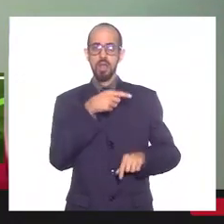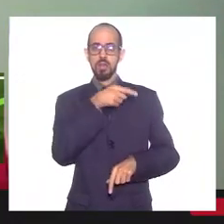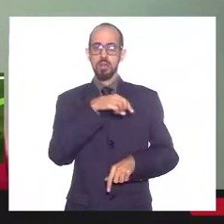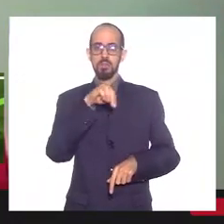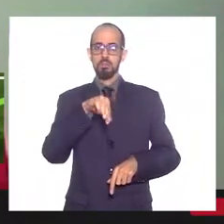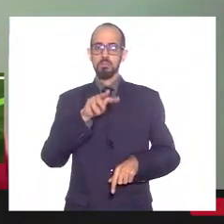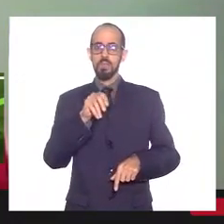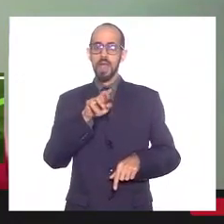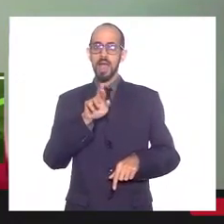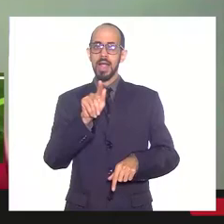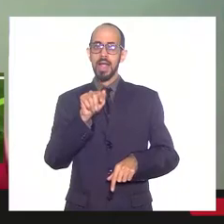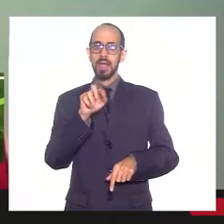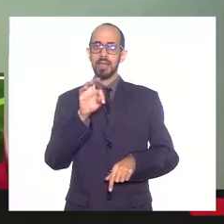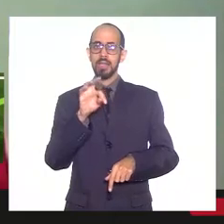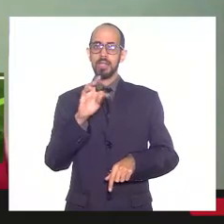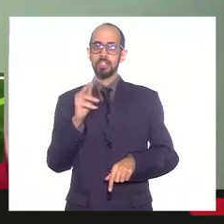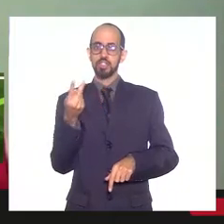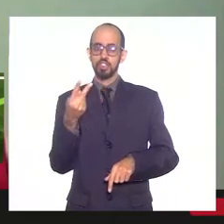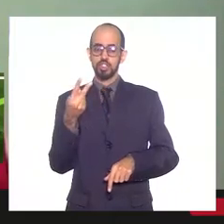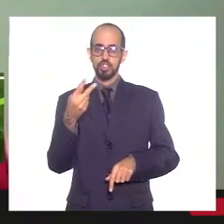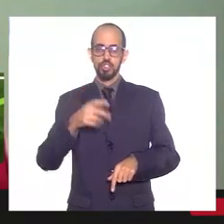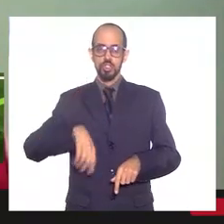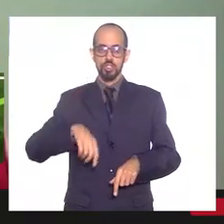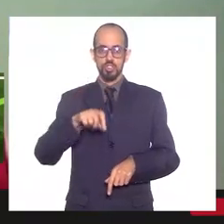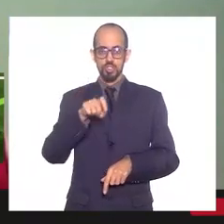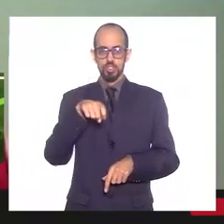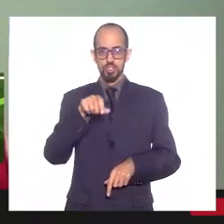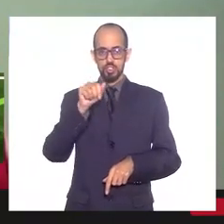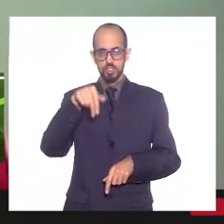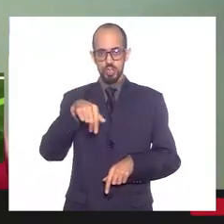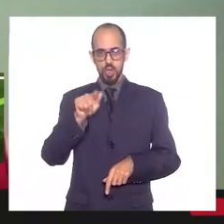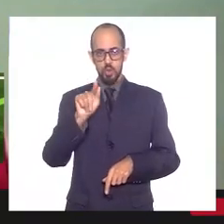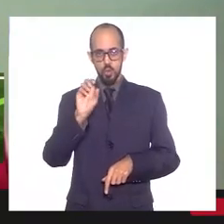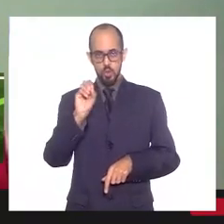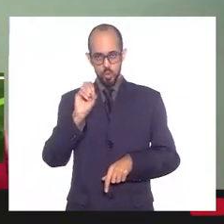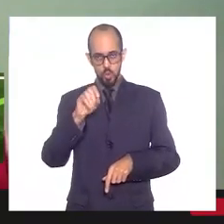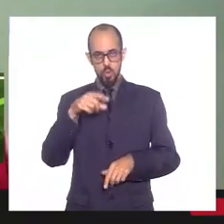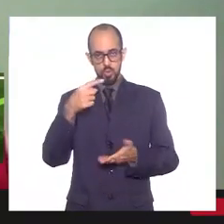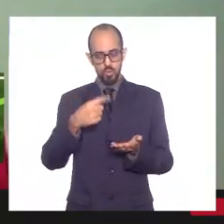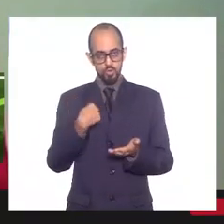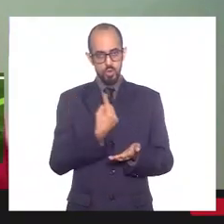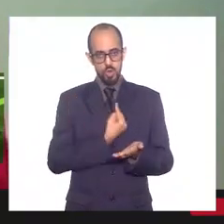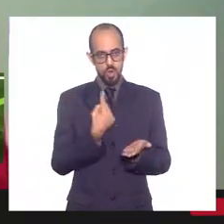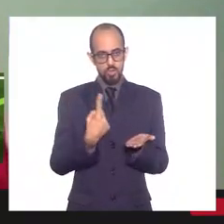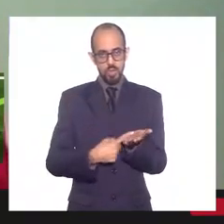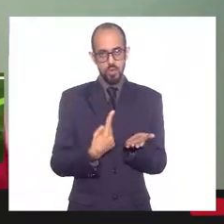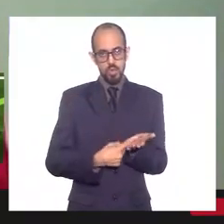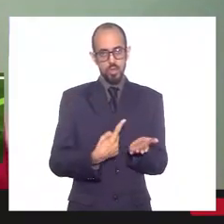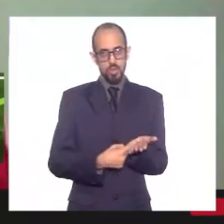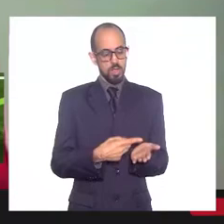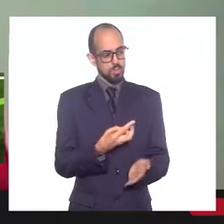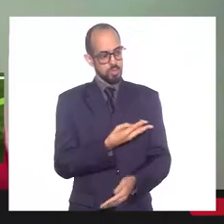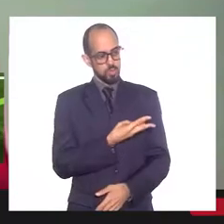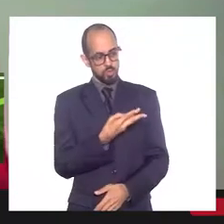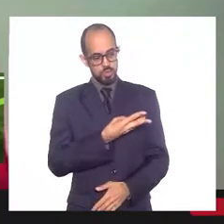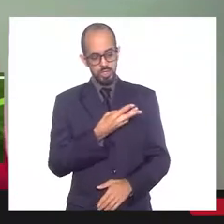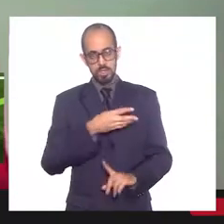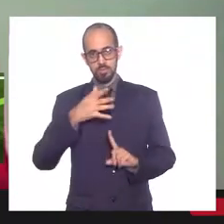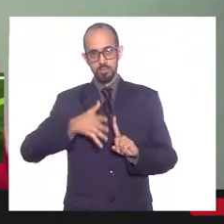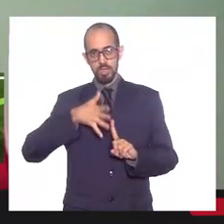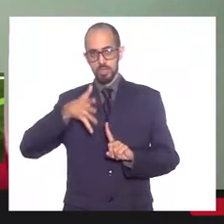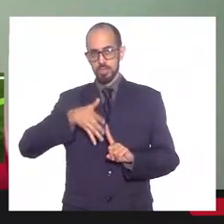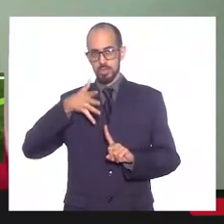Margaret de Xangô e ficou aqui acertado num acordo de procedimento entre os três palestrantes